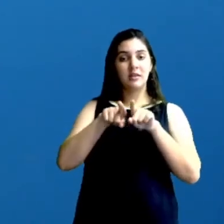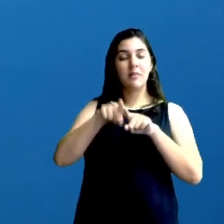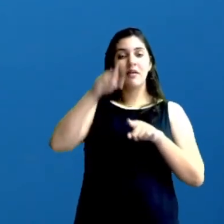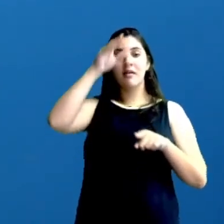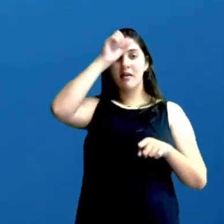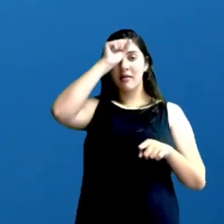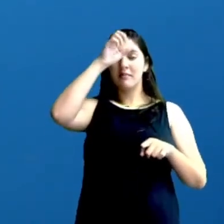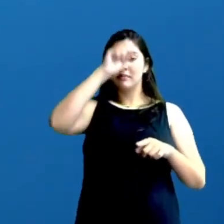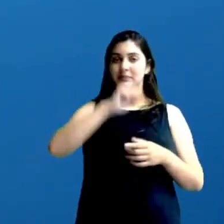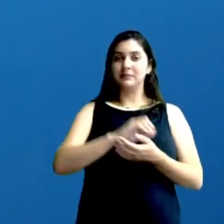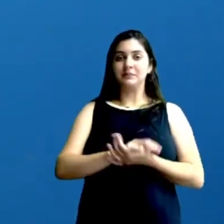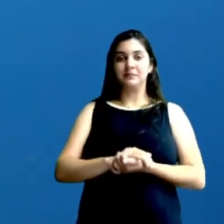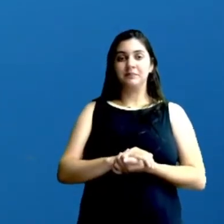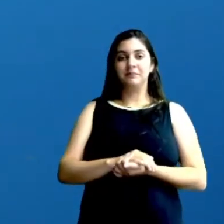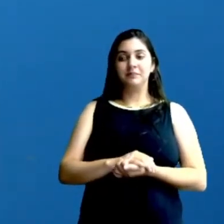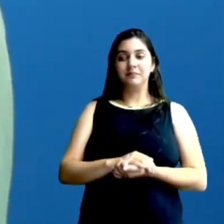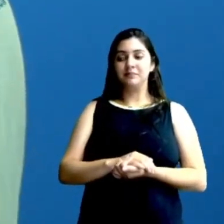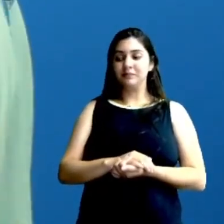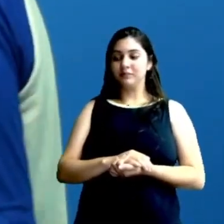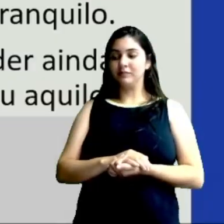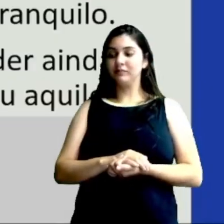aprender também